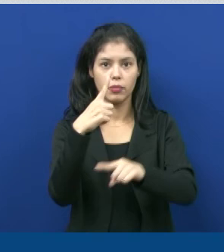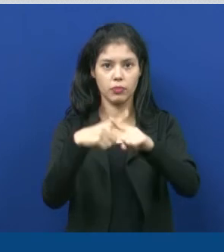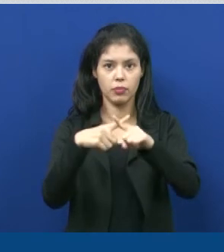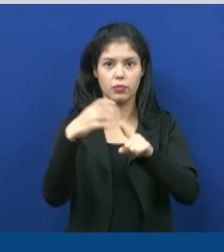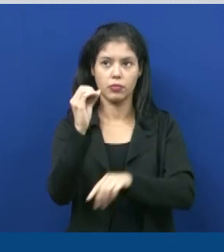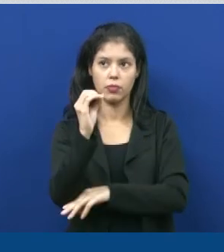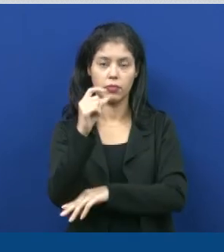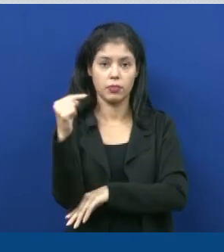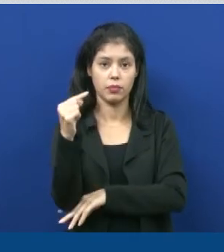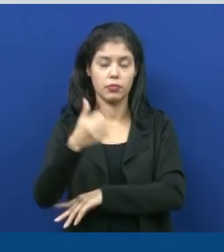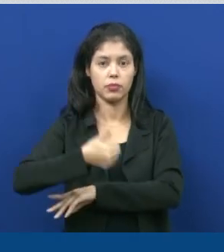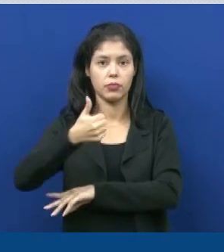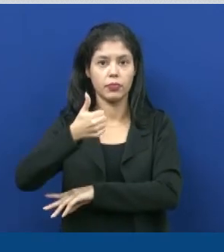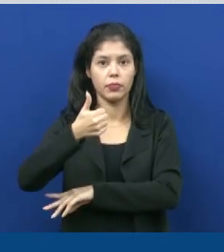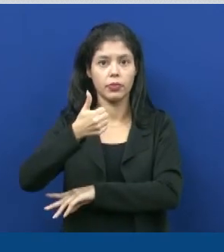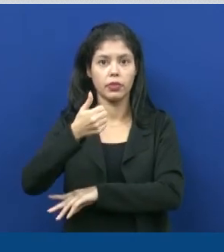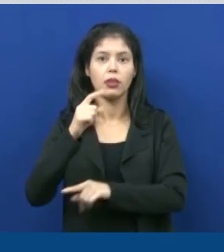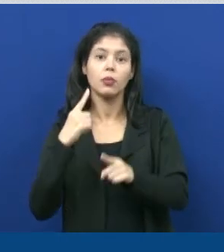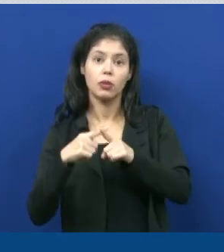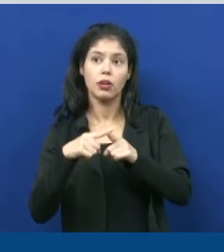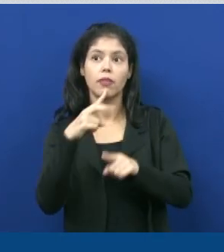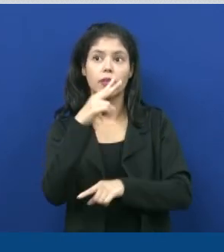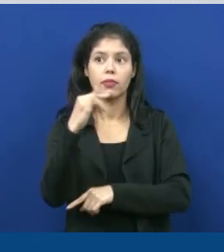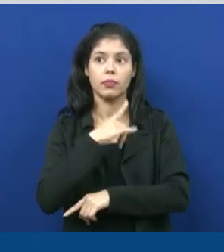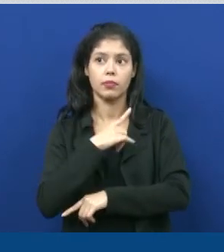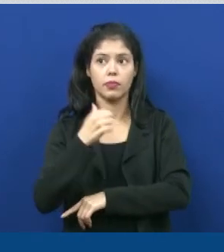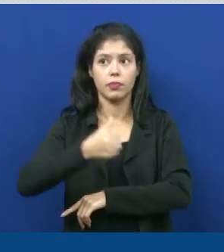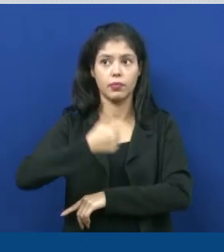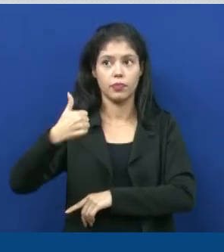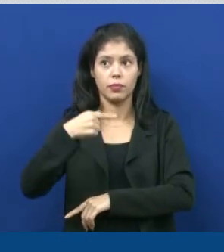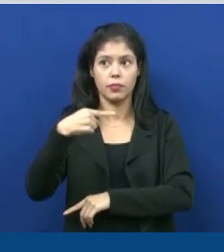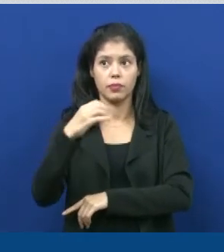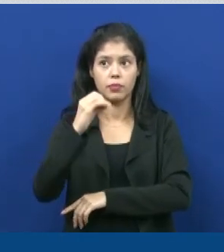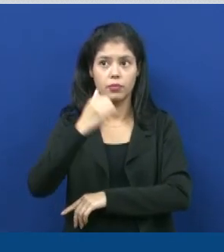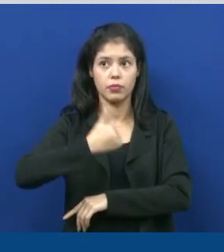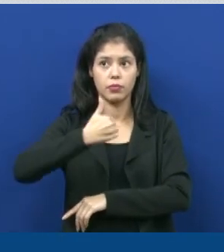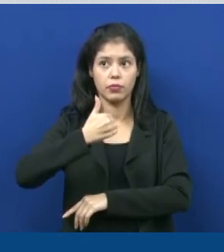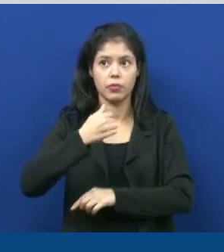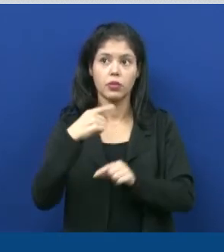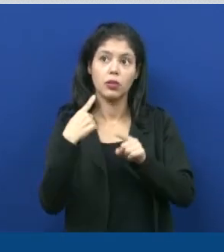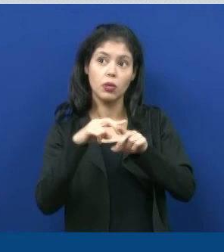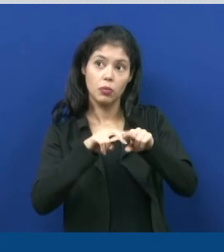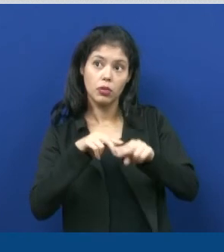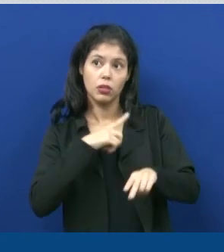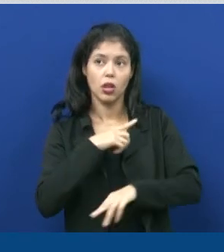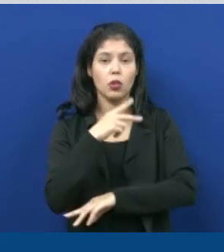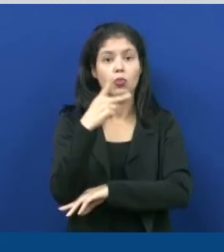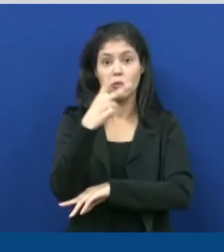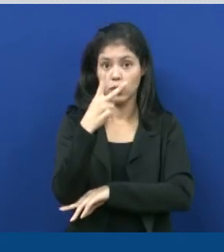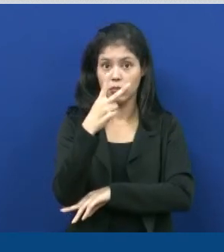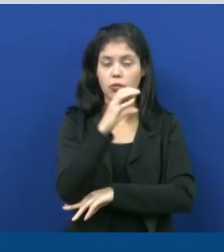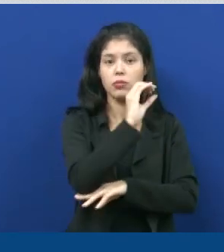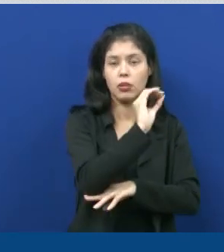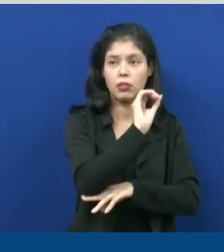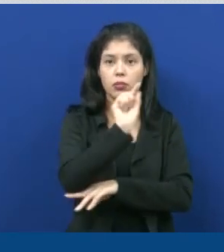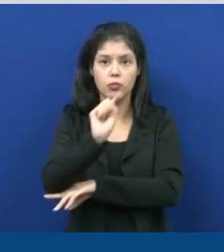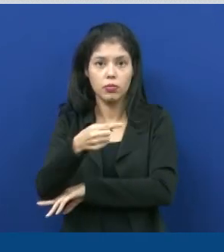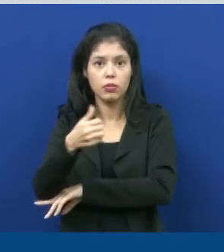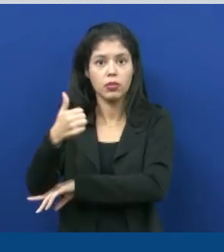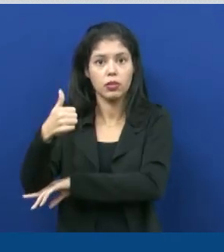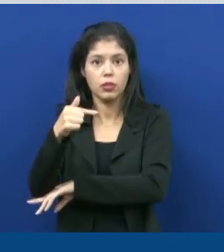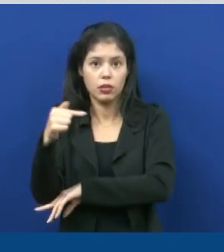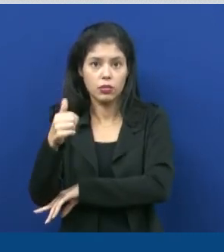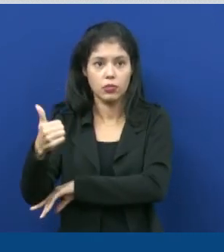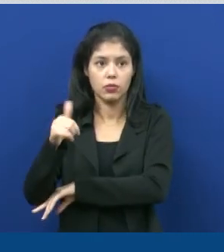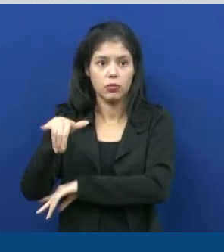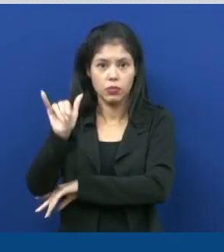0 menos 1. Vai dar menos 1. Portanto, eu tenho um ponto 0 do x menos 1 do y. É